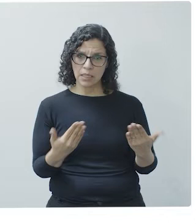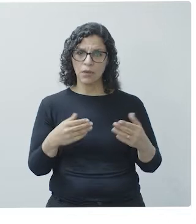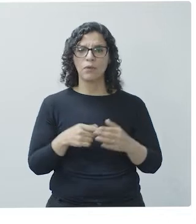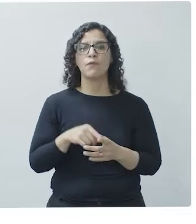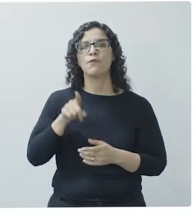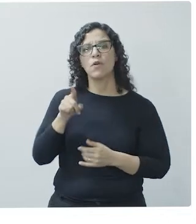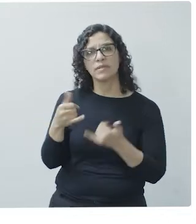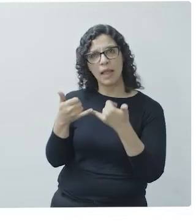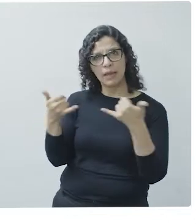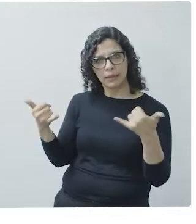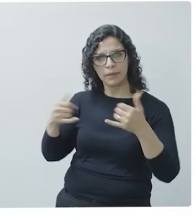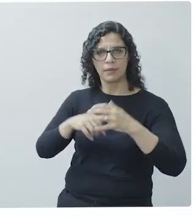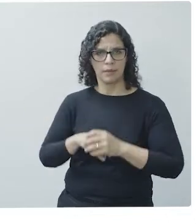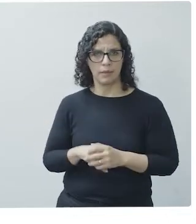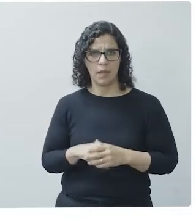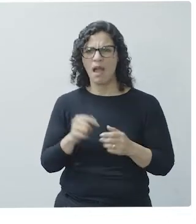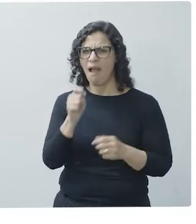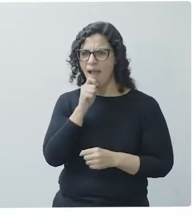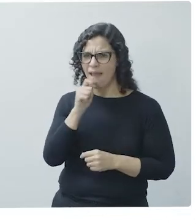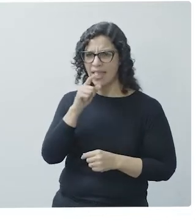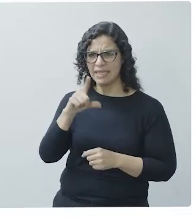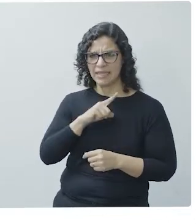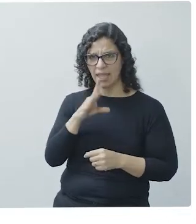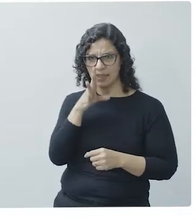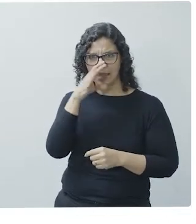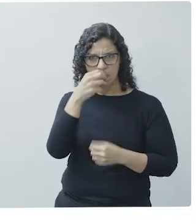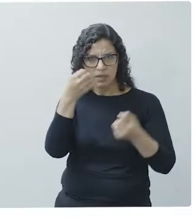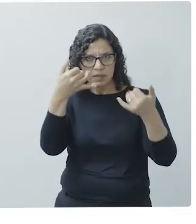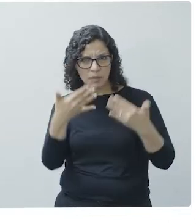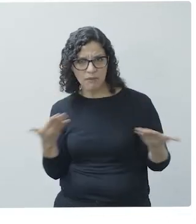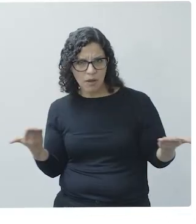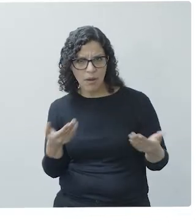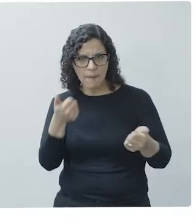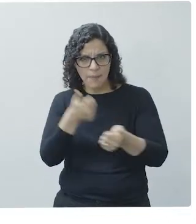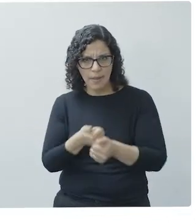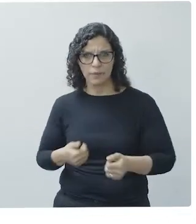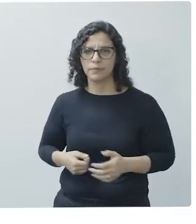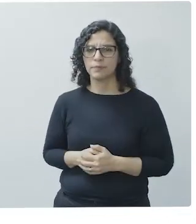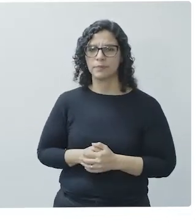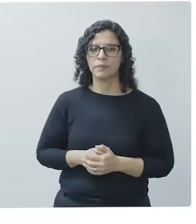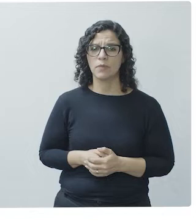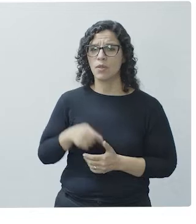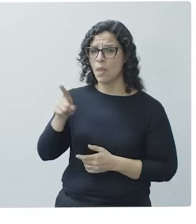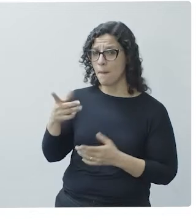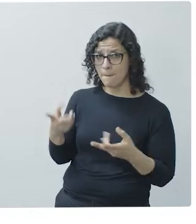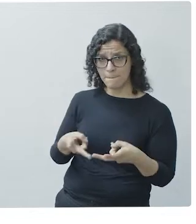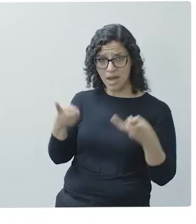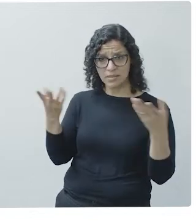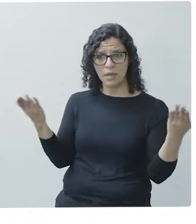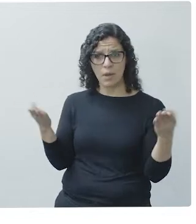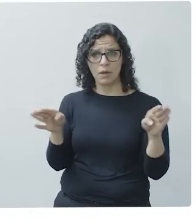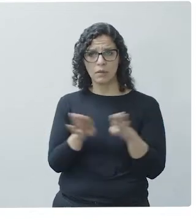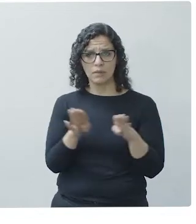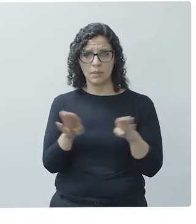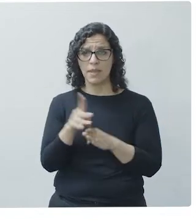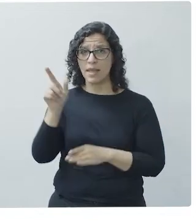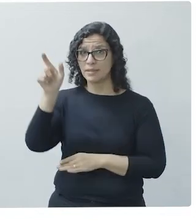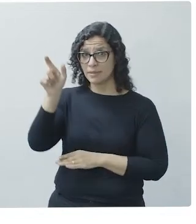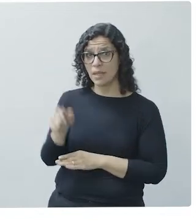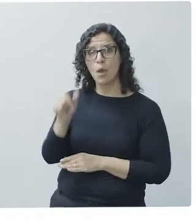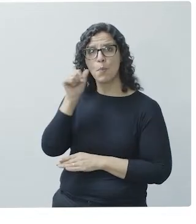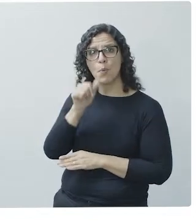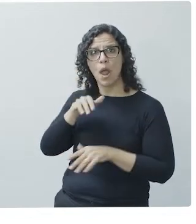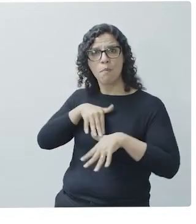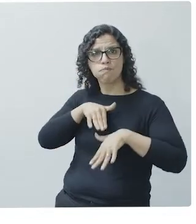Então, senhora linha, ainda teima no que dizia há pouco? Não repara que está esta